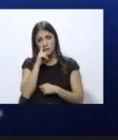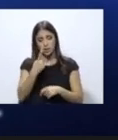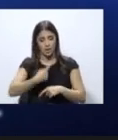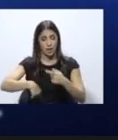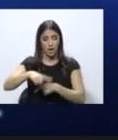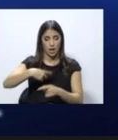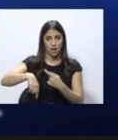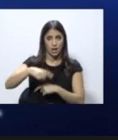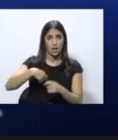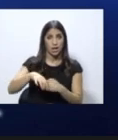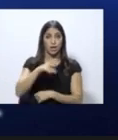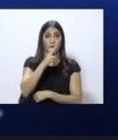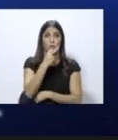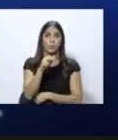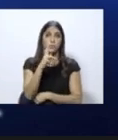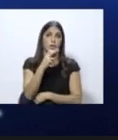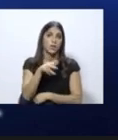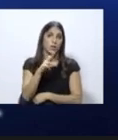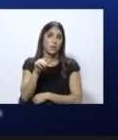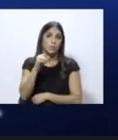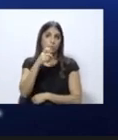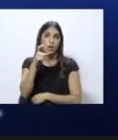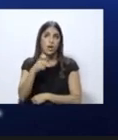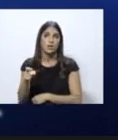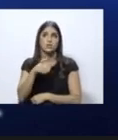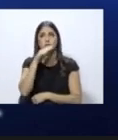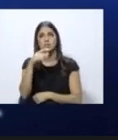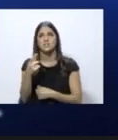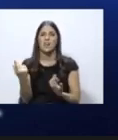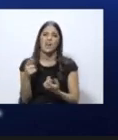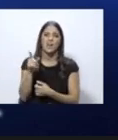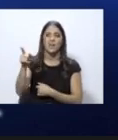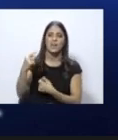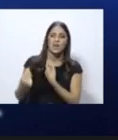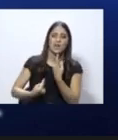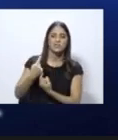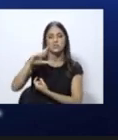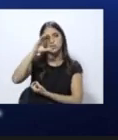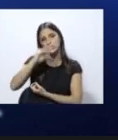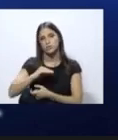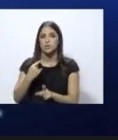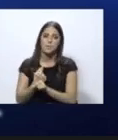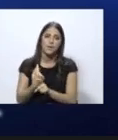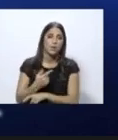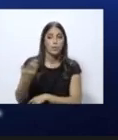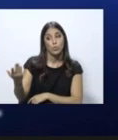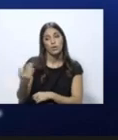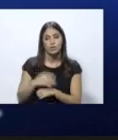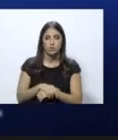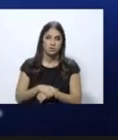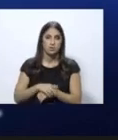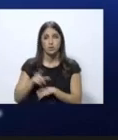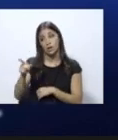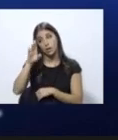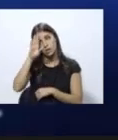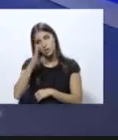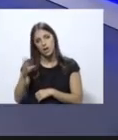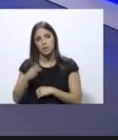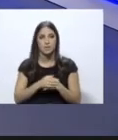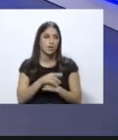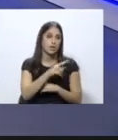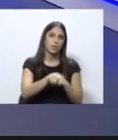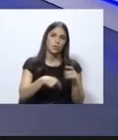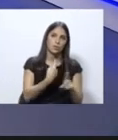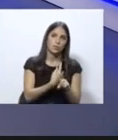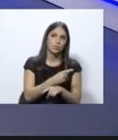absolutamente ridículo do Rui Pedro Braz, em que ele veio dizer, bem, eles às vezes nem sabem das coisas. Ele é que sabe. São os últimos a saber. Quando ele dá